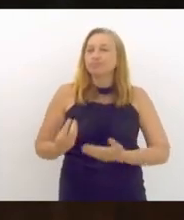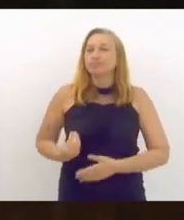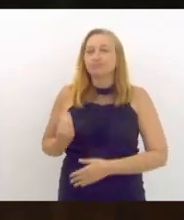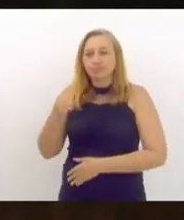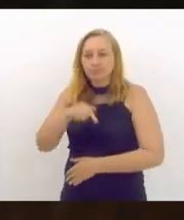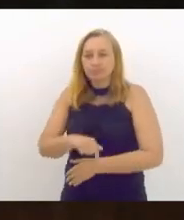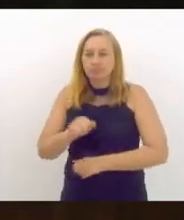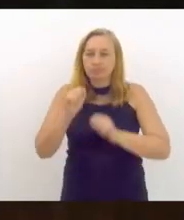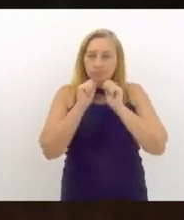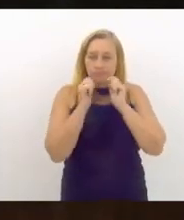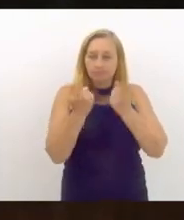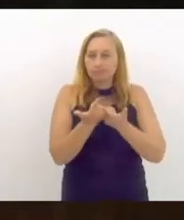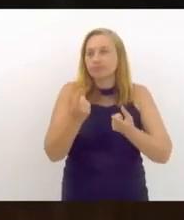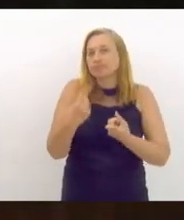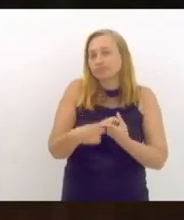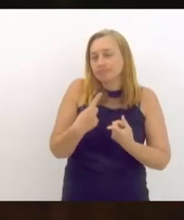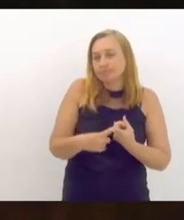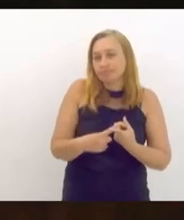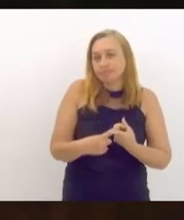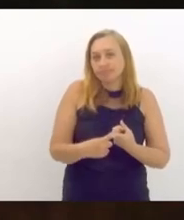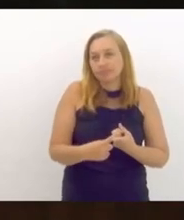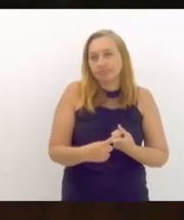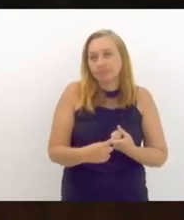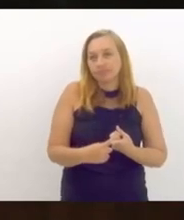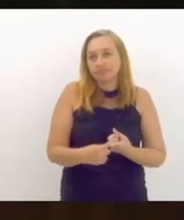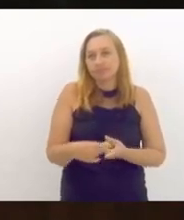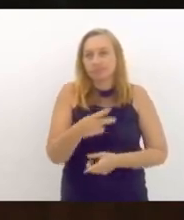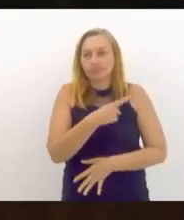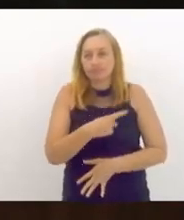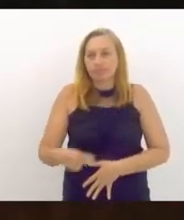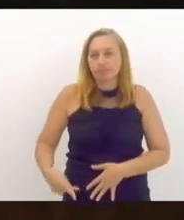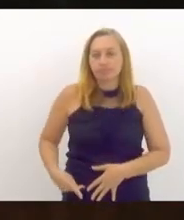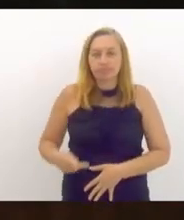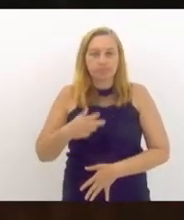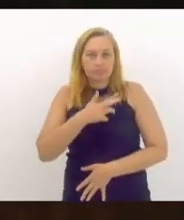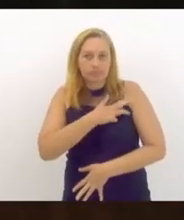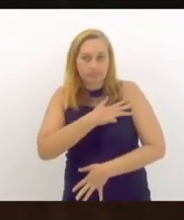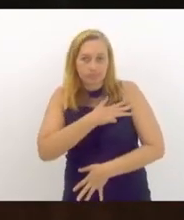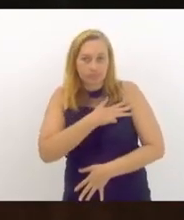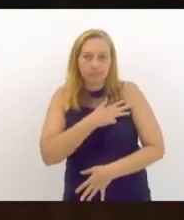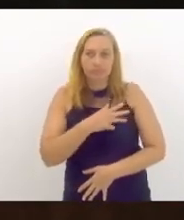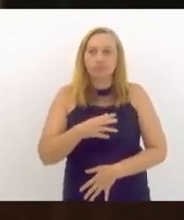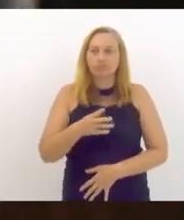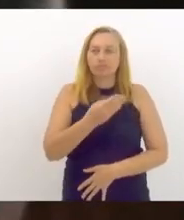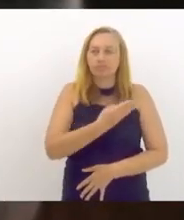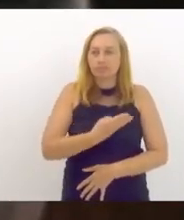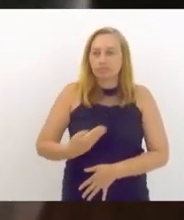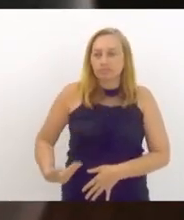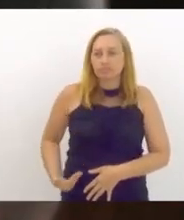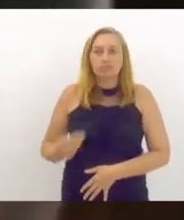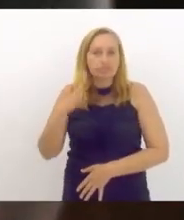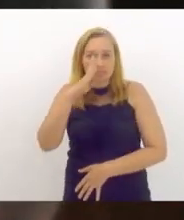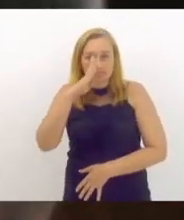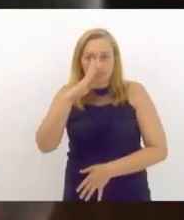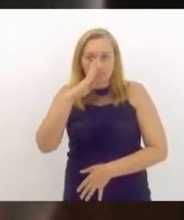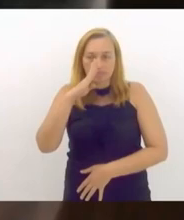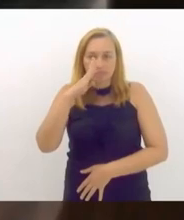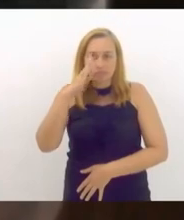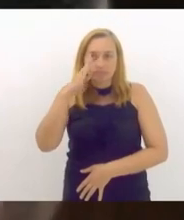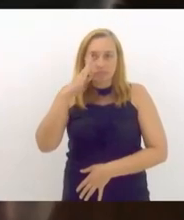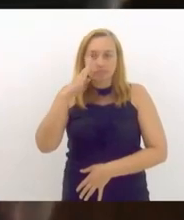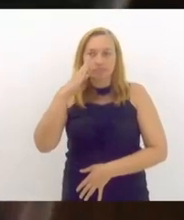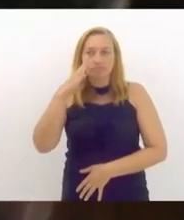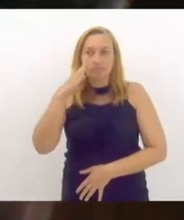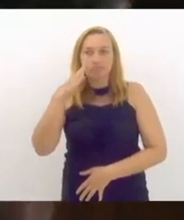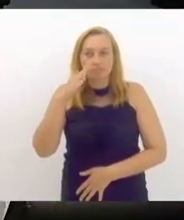nesse plenário, até porque tanto o presidente Lula quanto o governador Cláudio Castro diz que este ano será